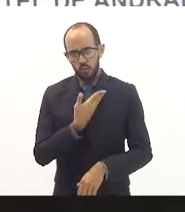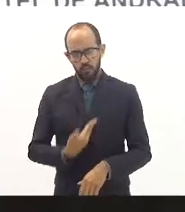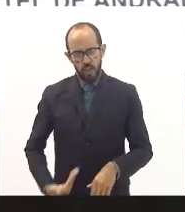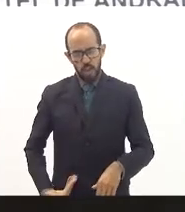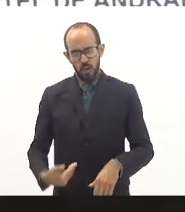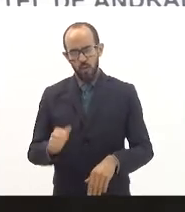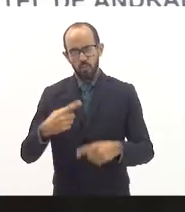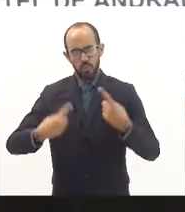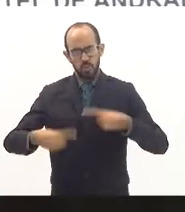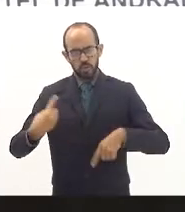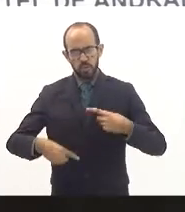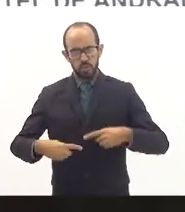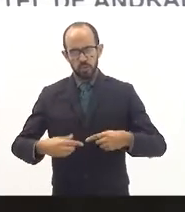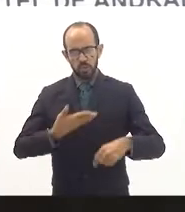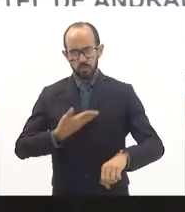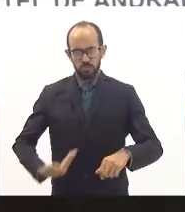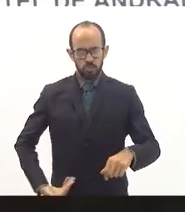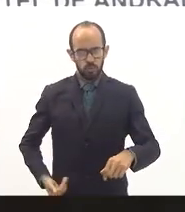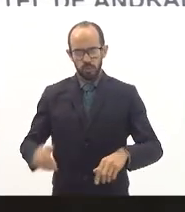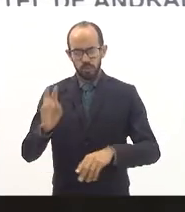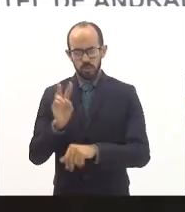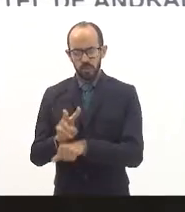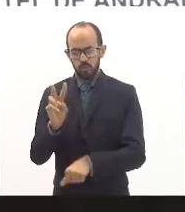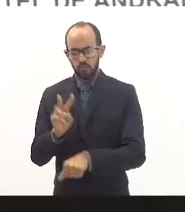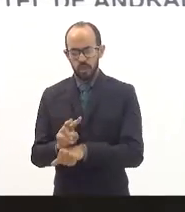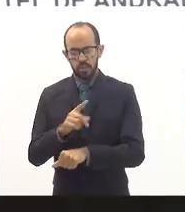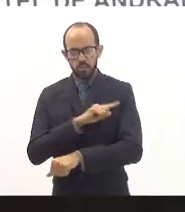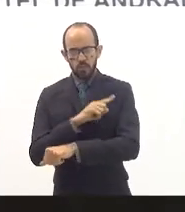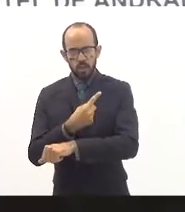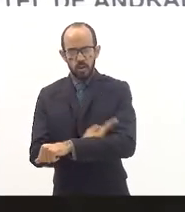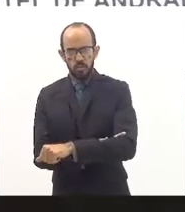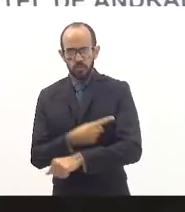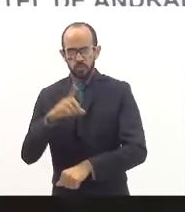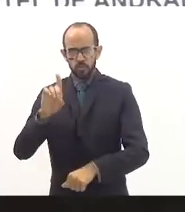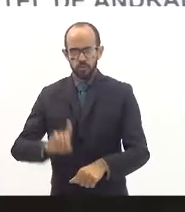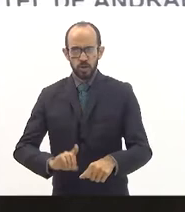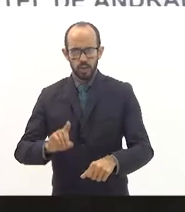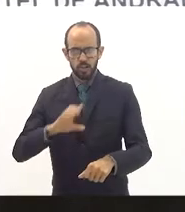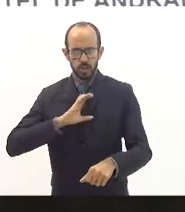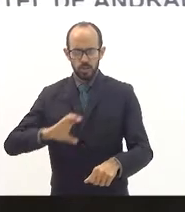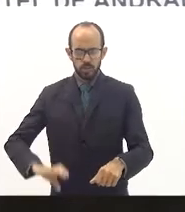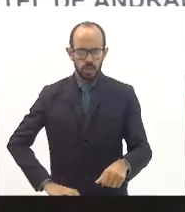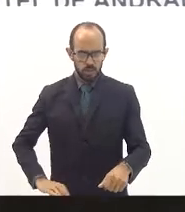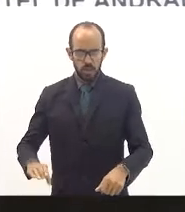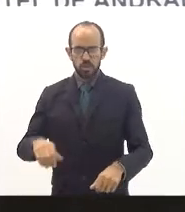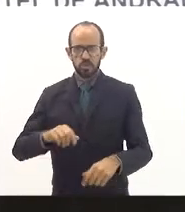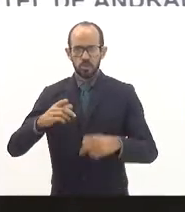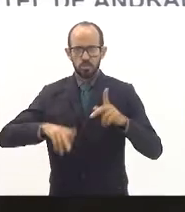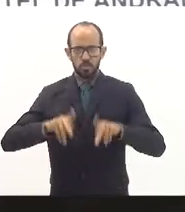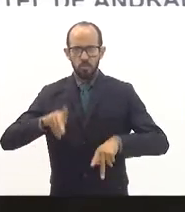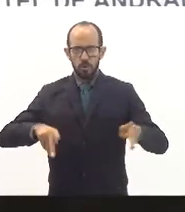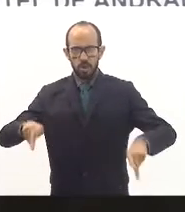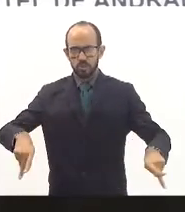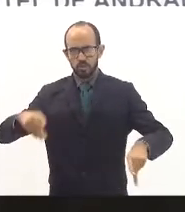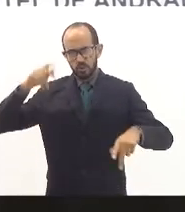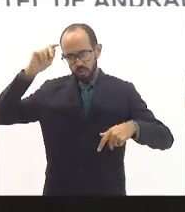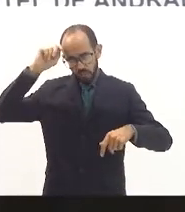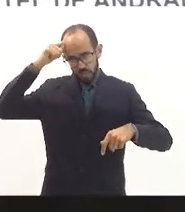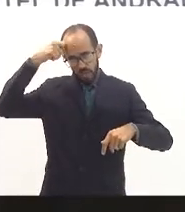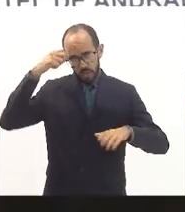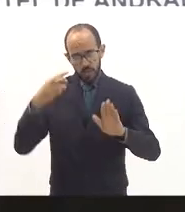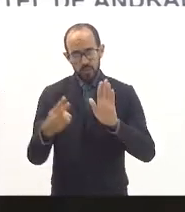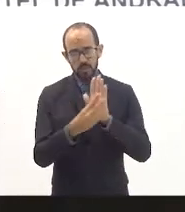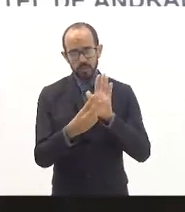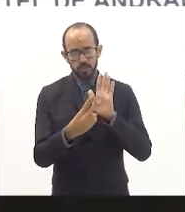políticas públicas de defesa e fortalecimento dos direitos da cidadania das populações negras,